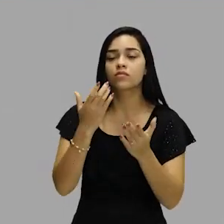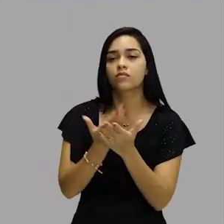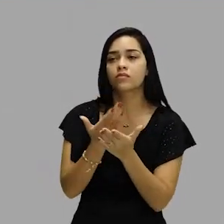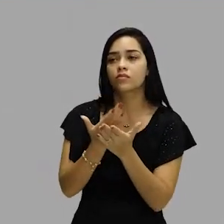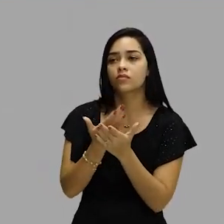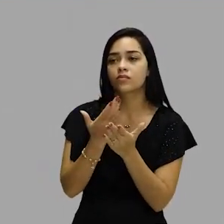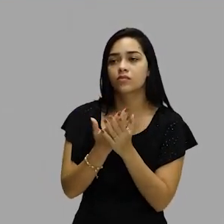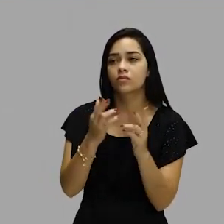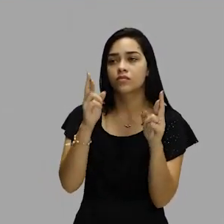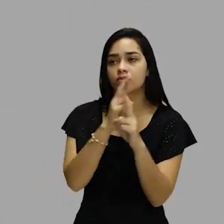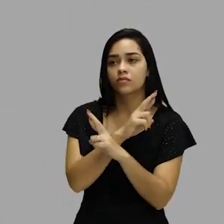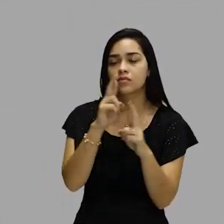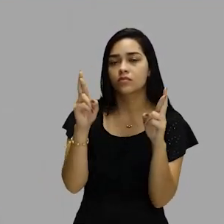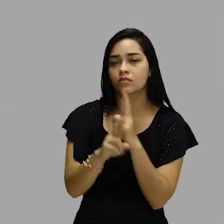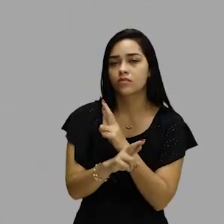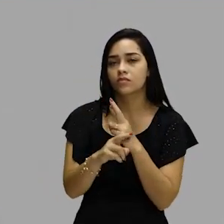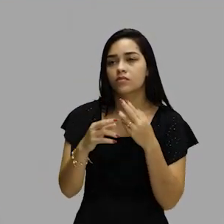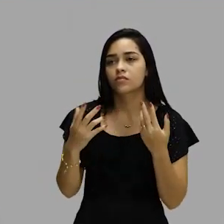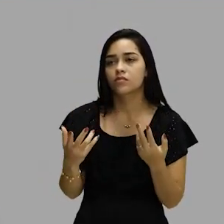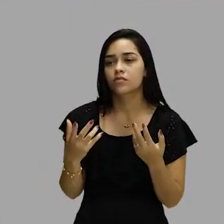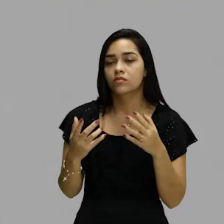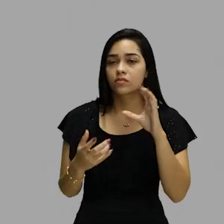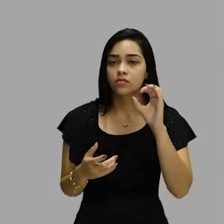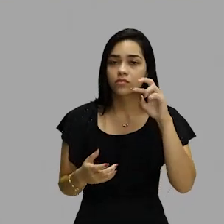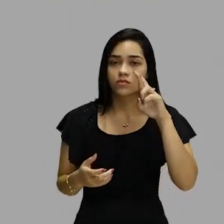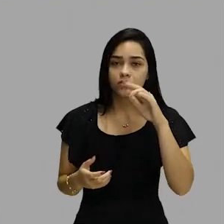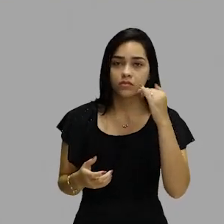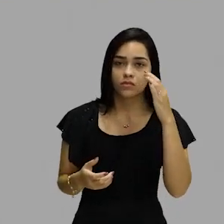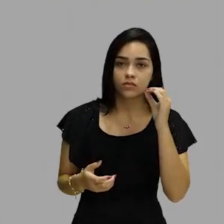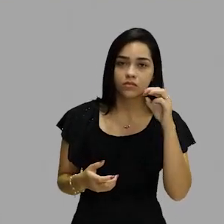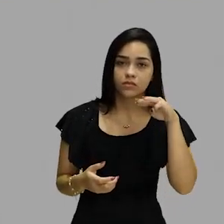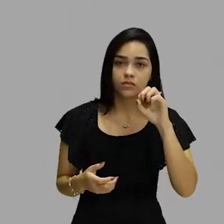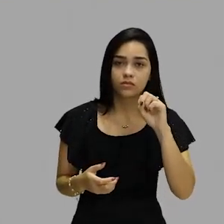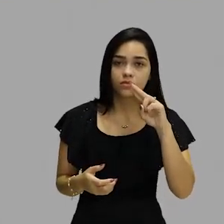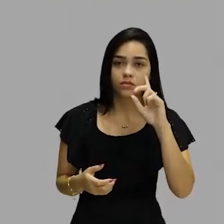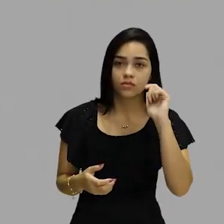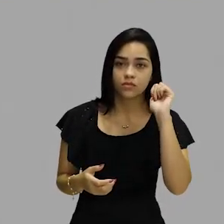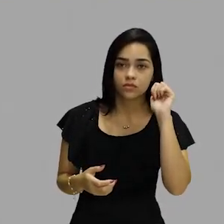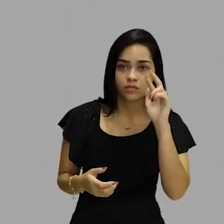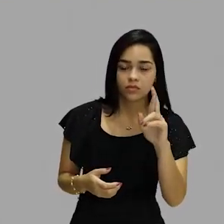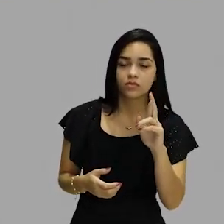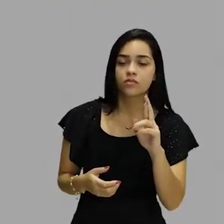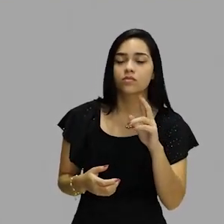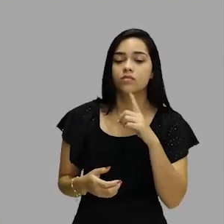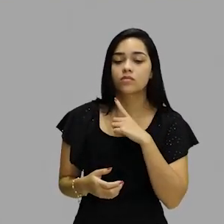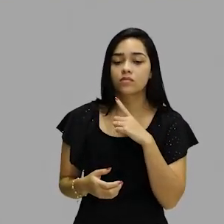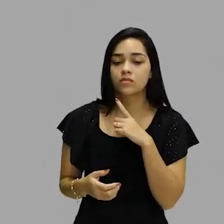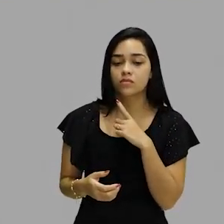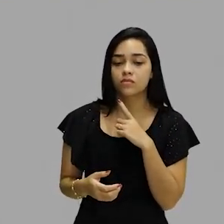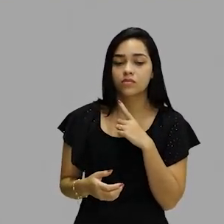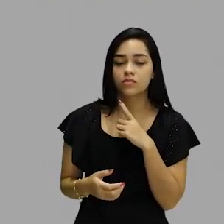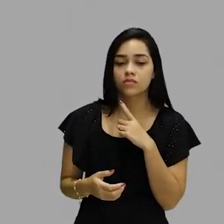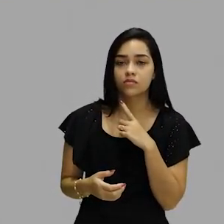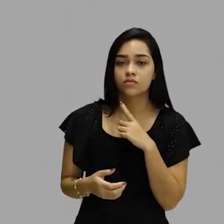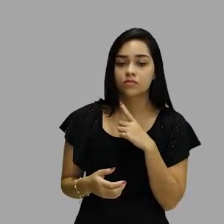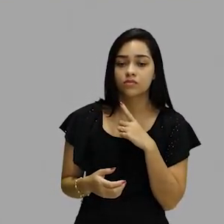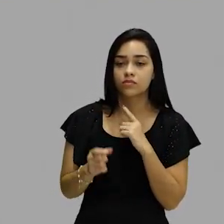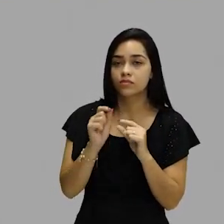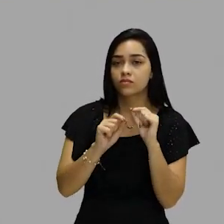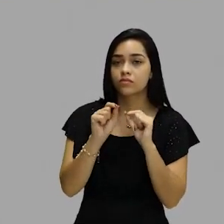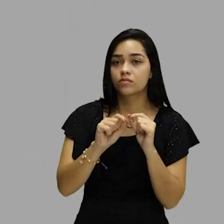aula a respeito de contração muscular que essas células